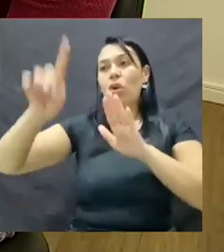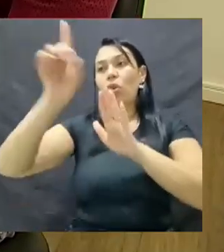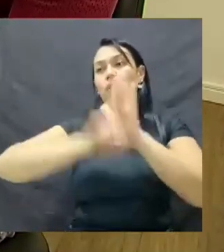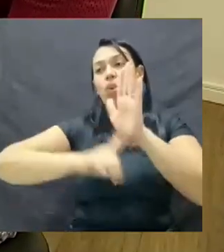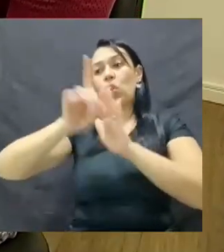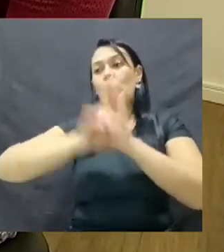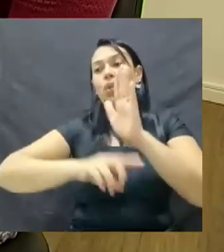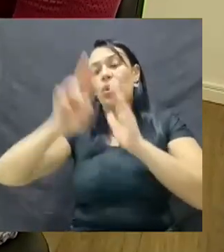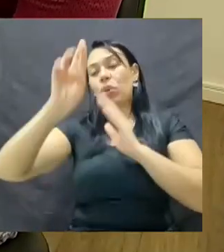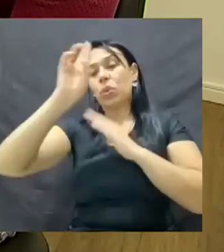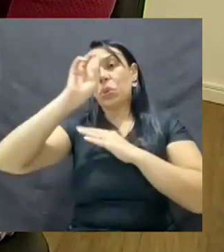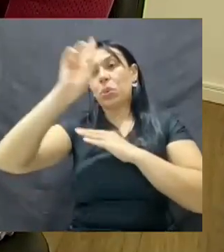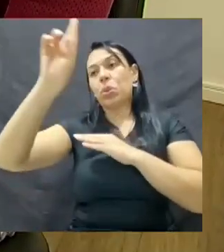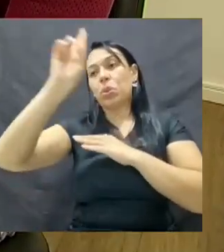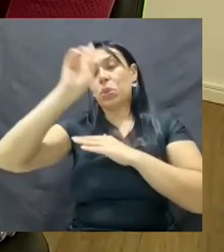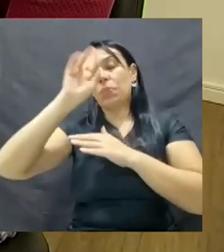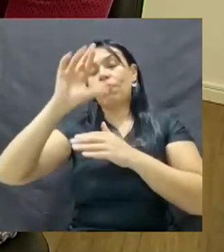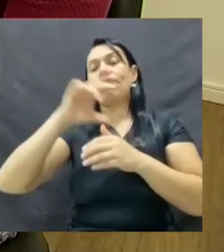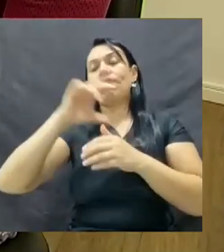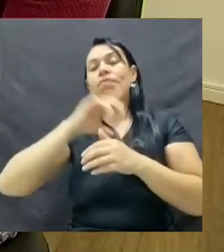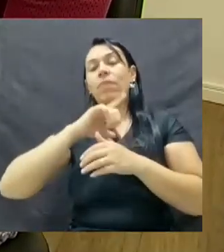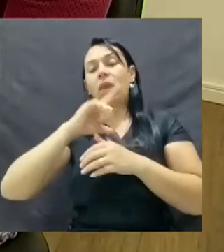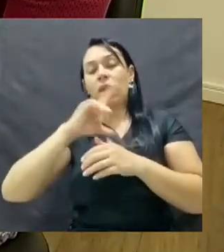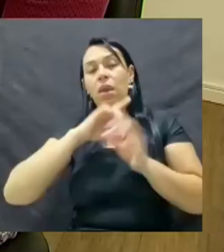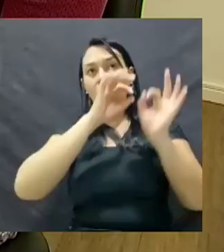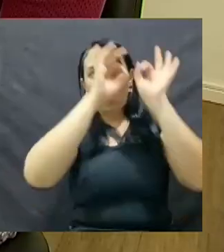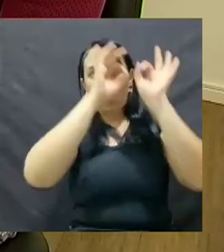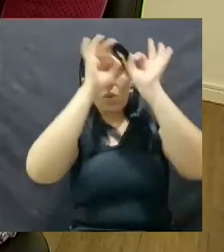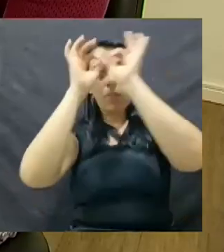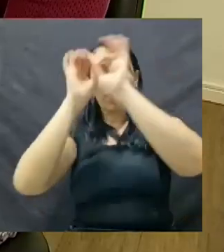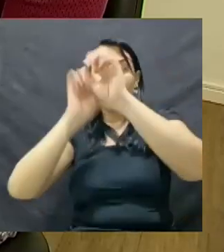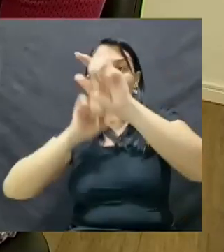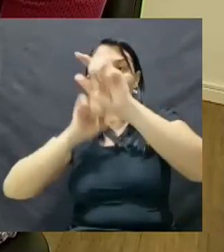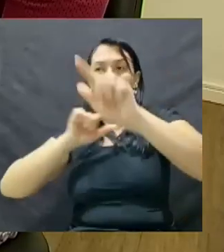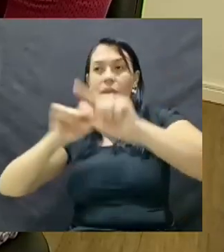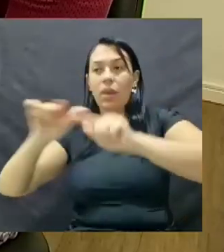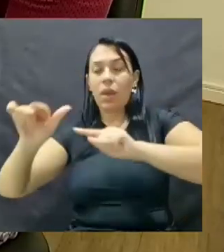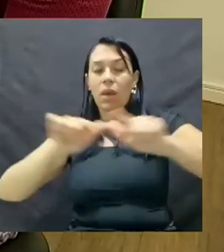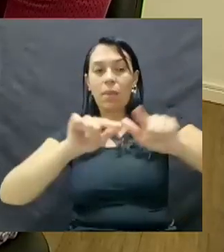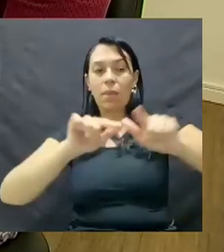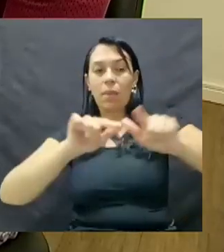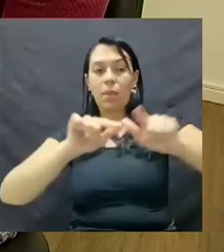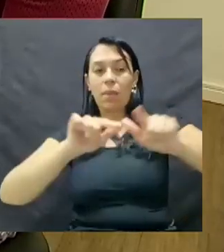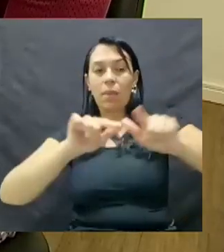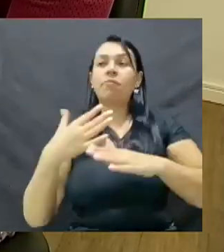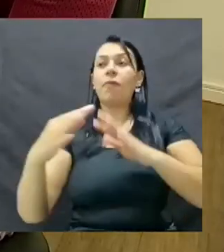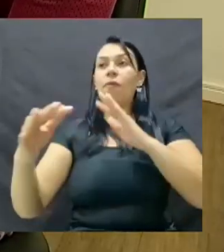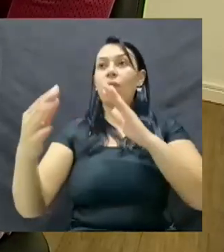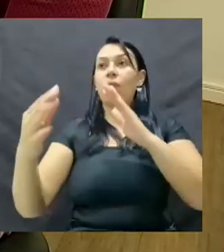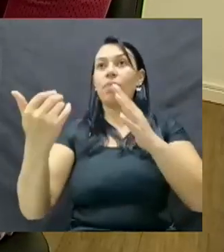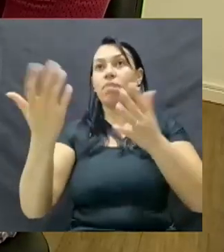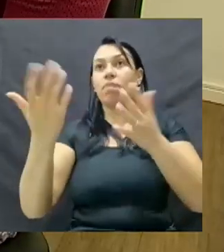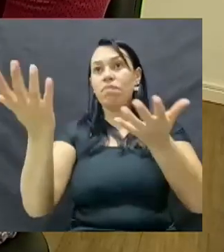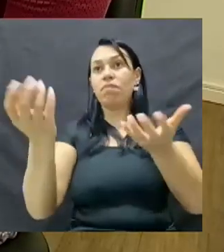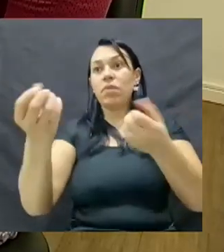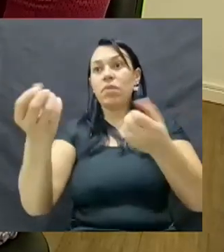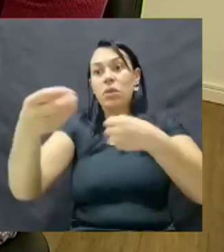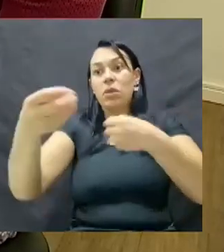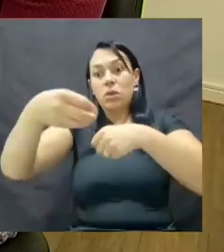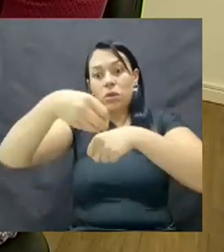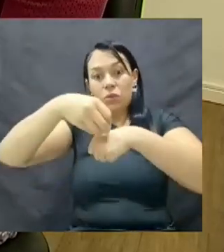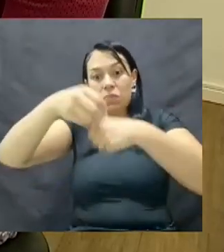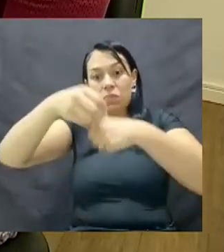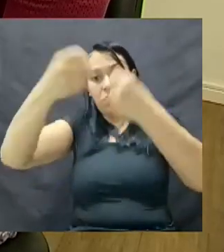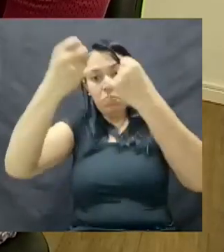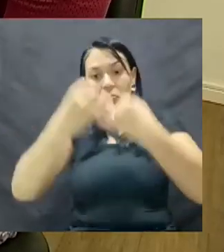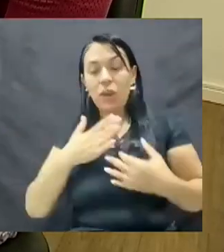também acompanham esse trabalho na ponta, que eles fazem um feedback do trabalho para a diretoria geral, e esse trabalho burocrático, como o Hugo